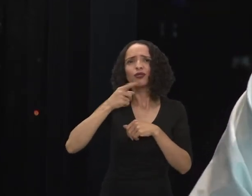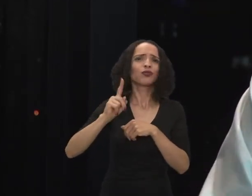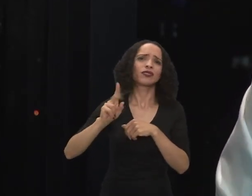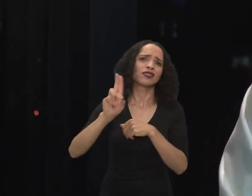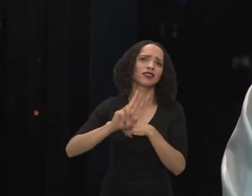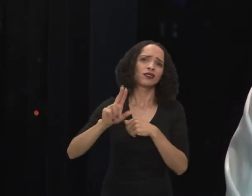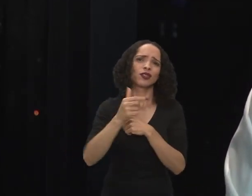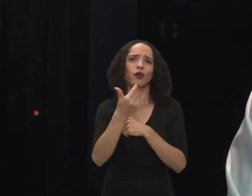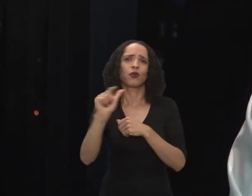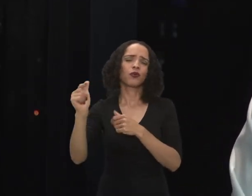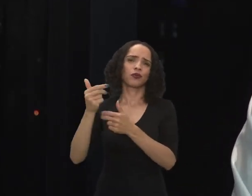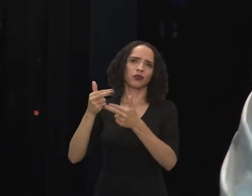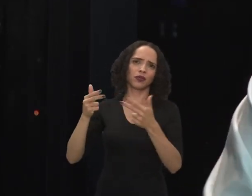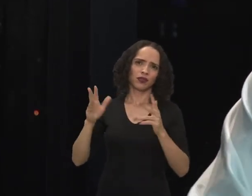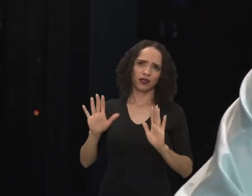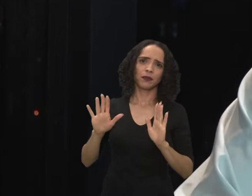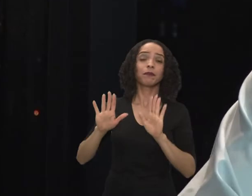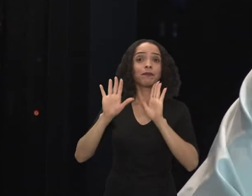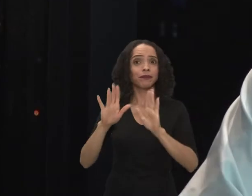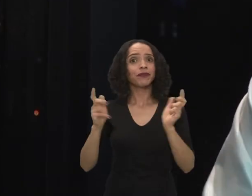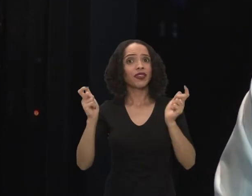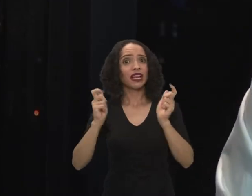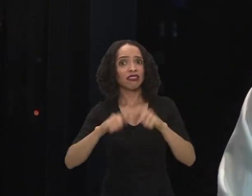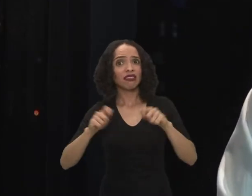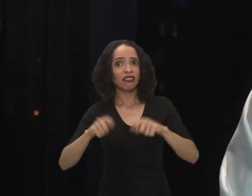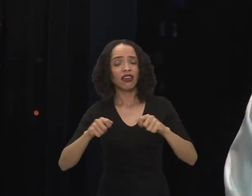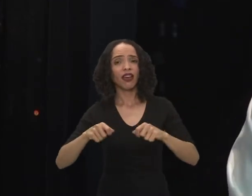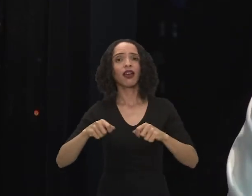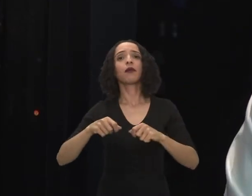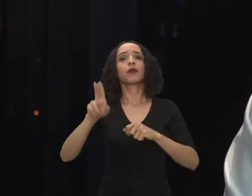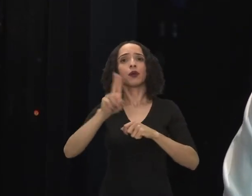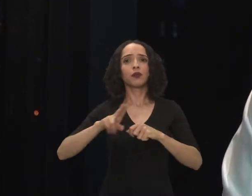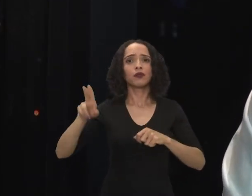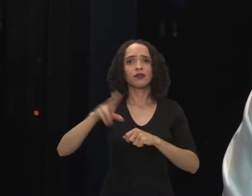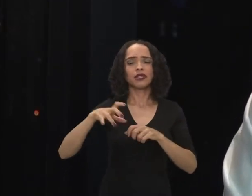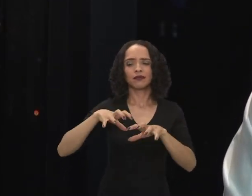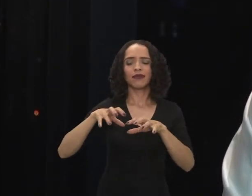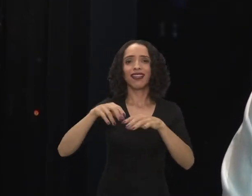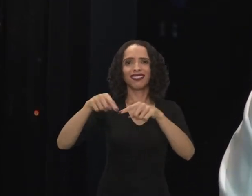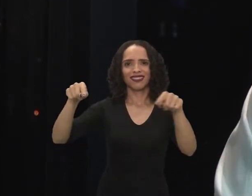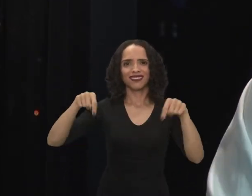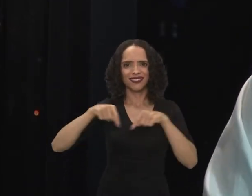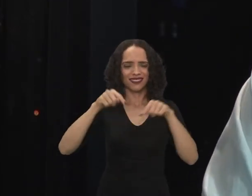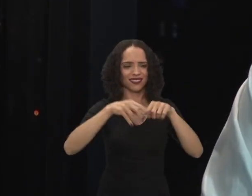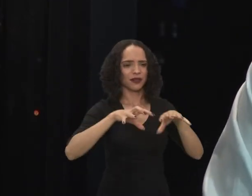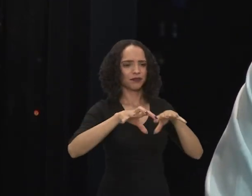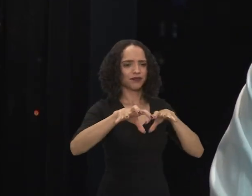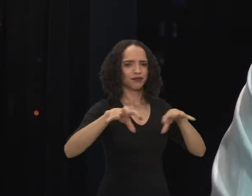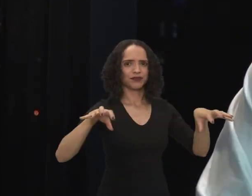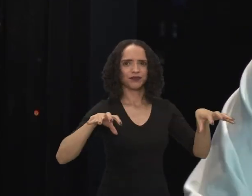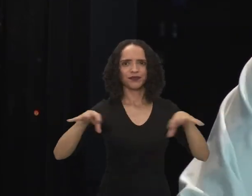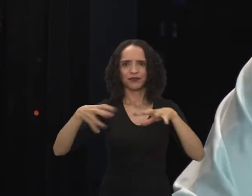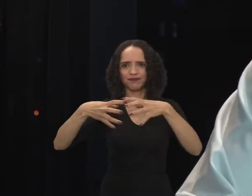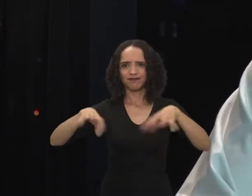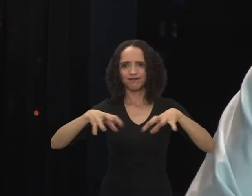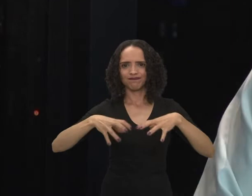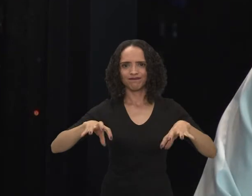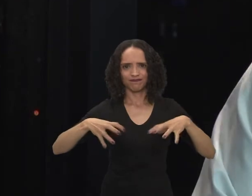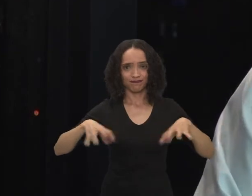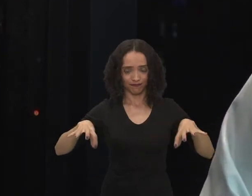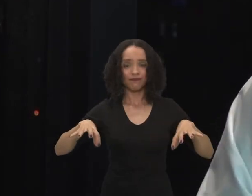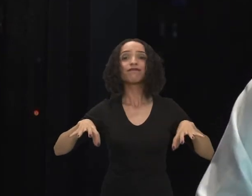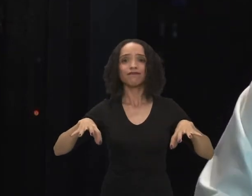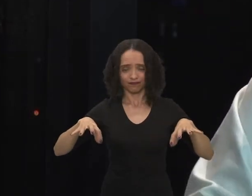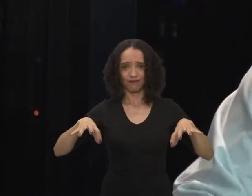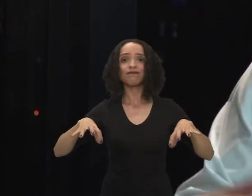ser utilizadas nesses processos de distribuição de terra. Então, há muito a se